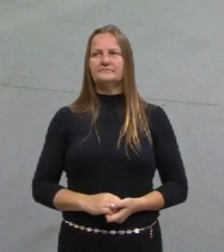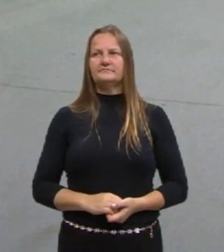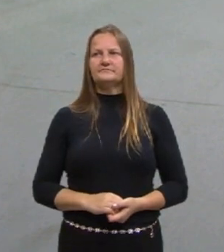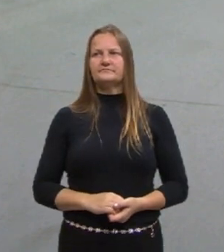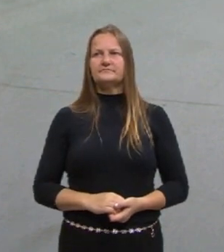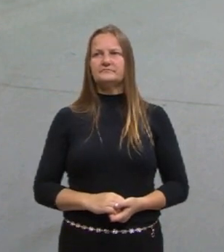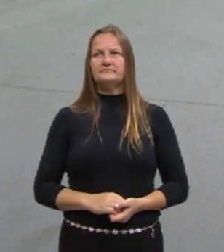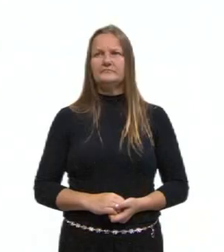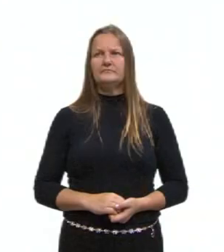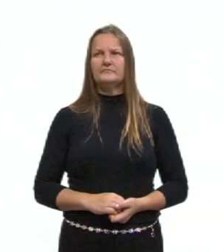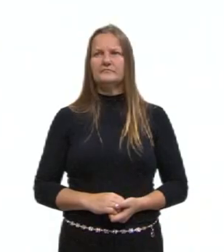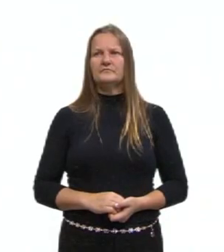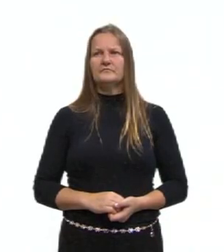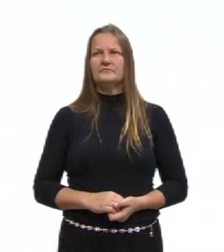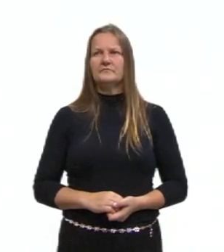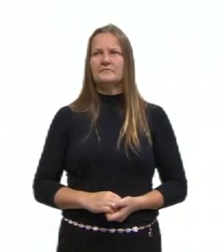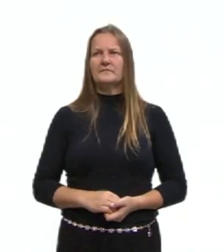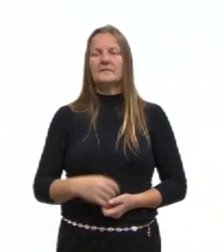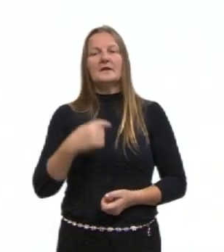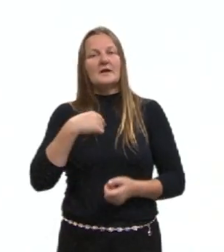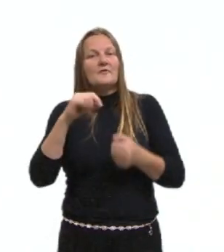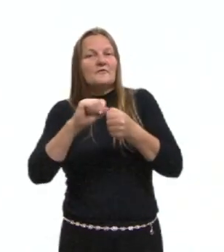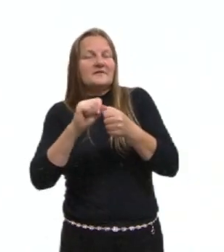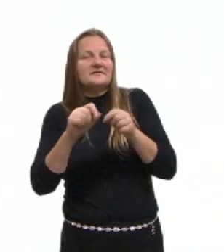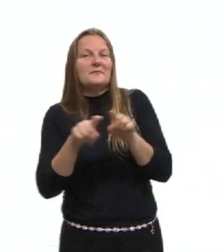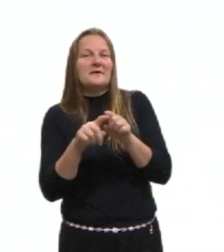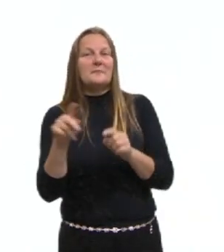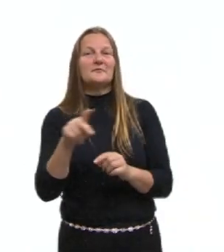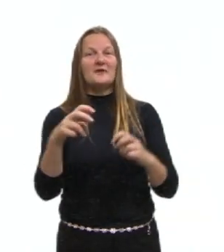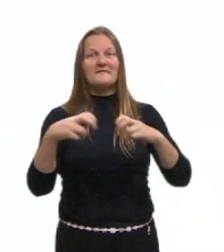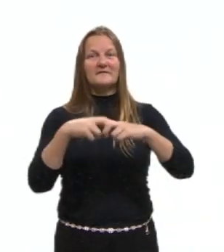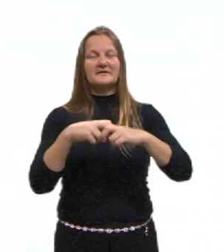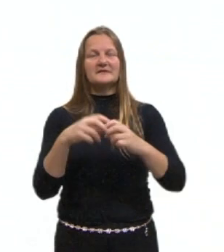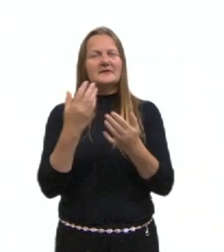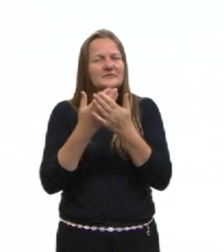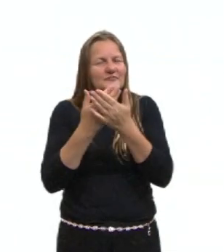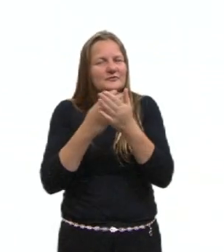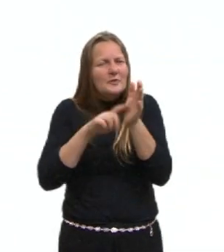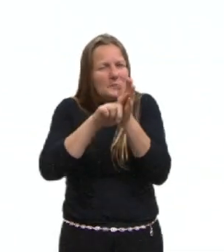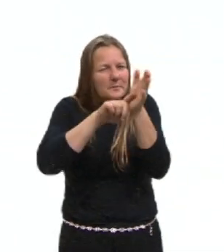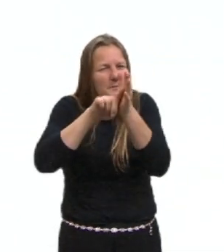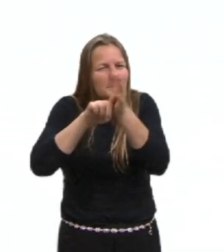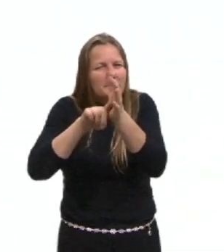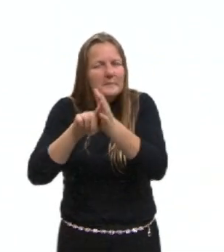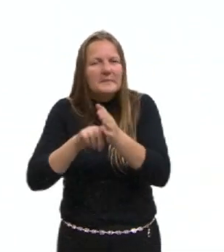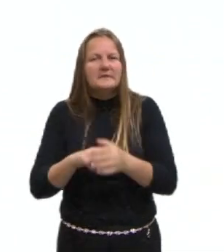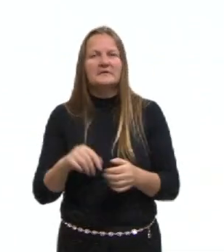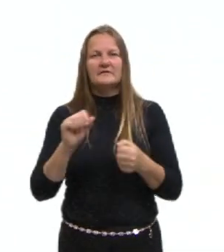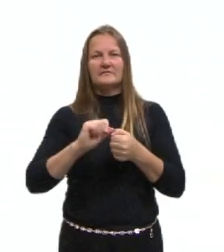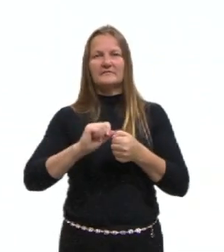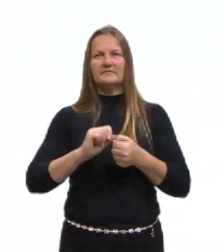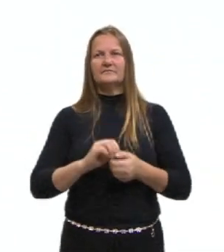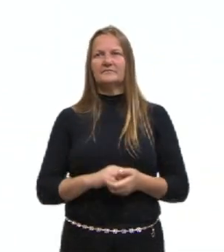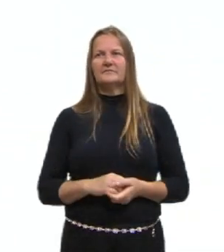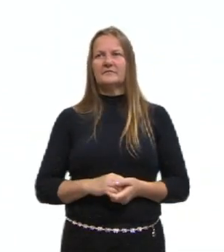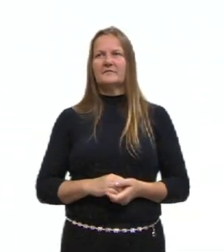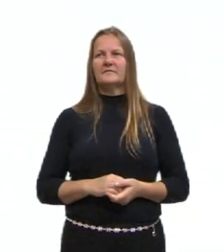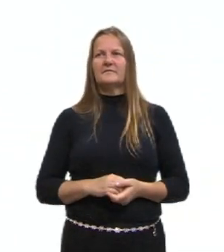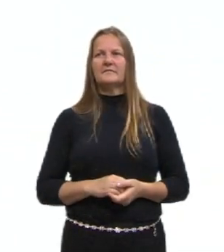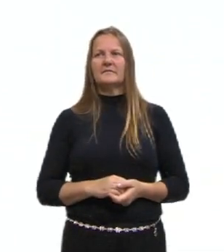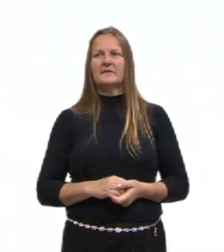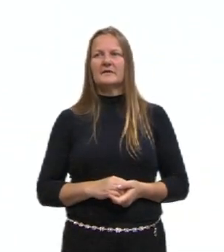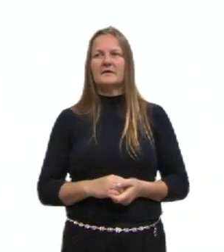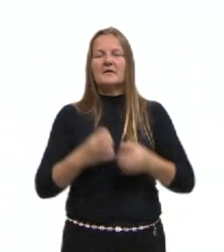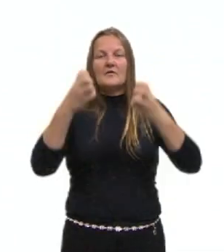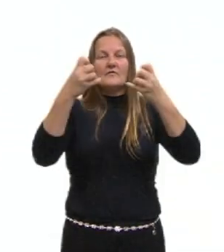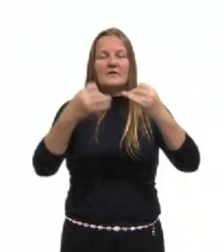Bom, então agora eu vou falar um pouquinho do que eu fiz, do que eu já estudei, qual é o tipo de pesquisa que eu faço, né? Então, como eu disse, a